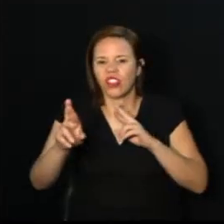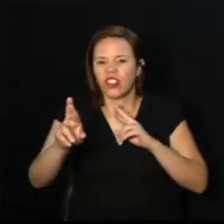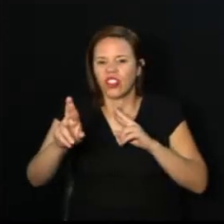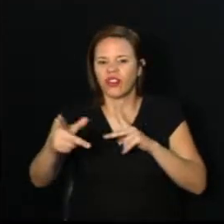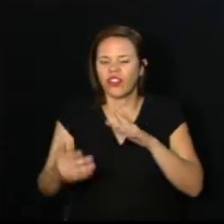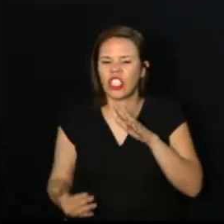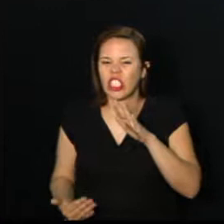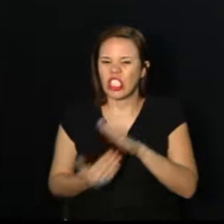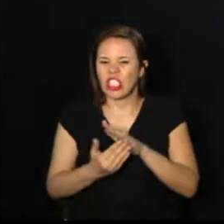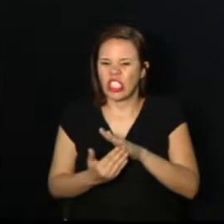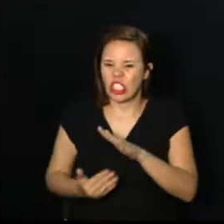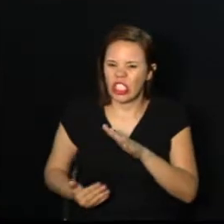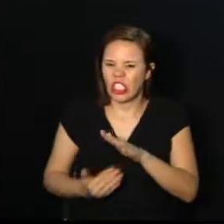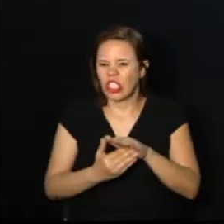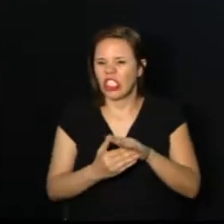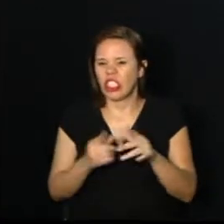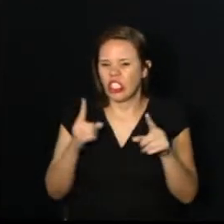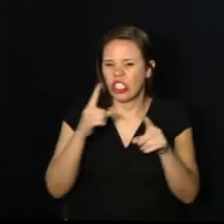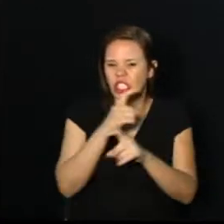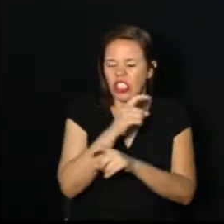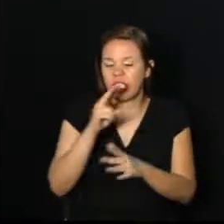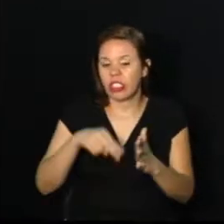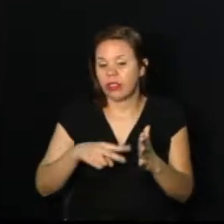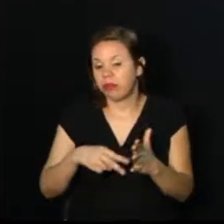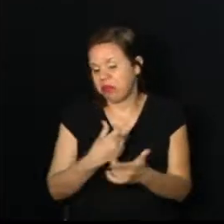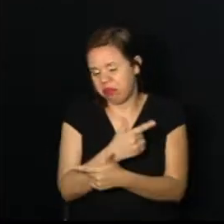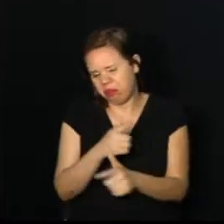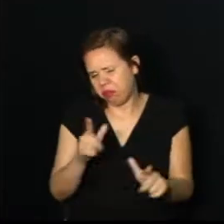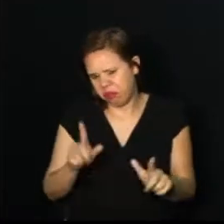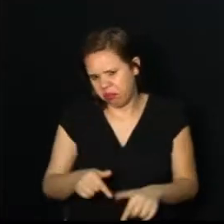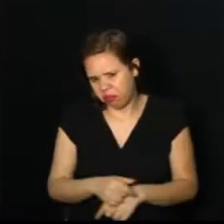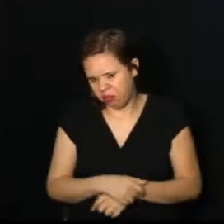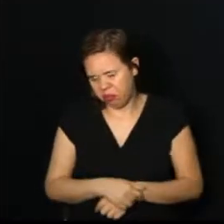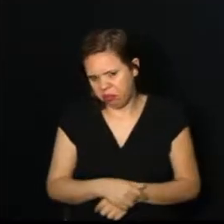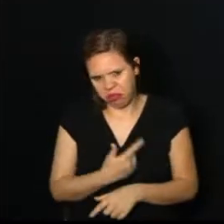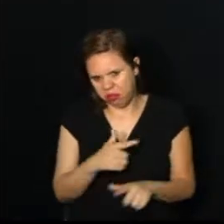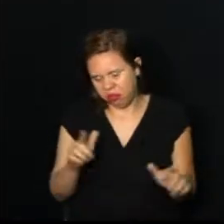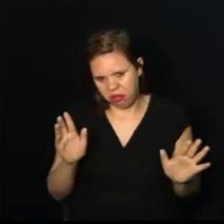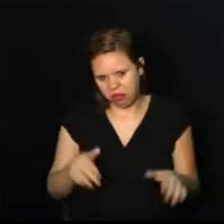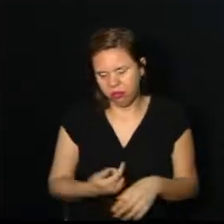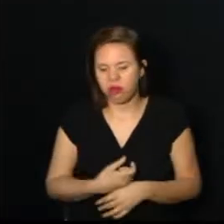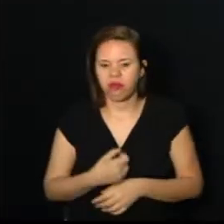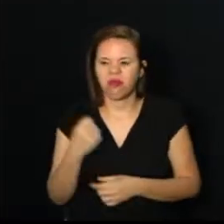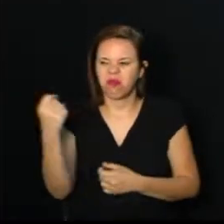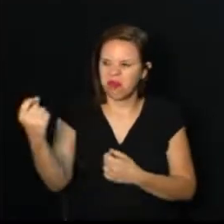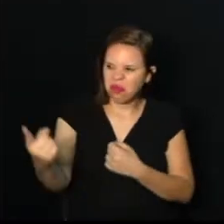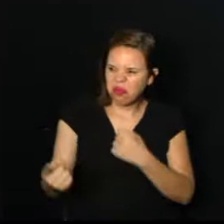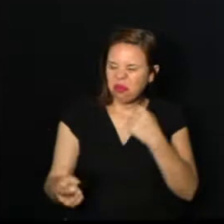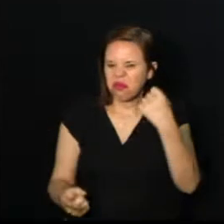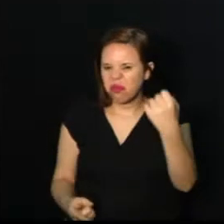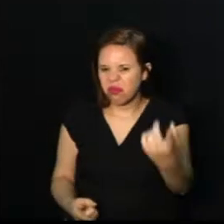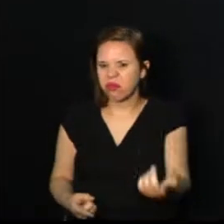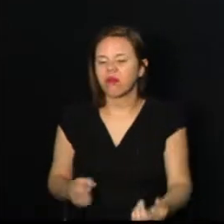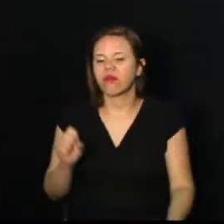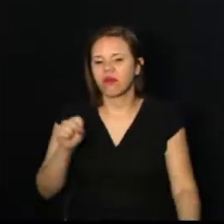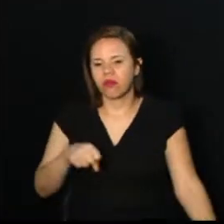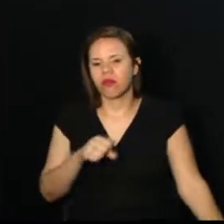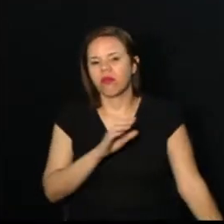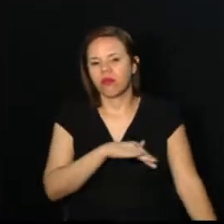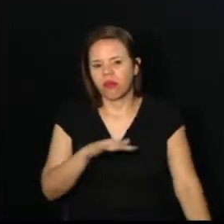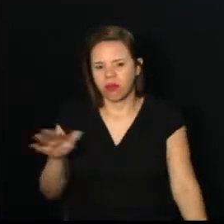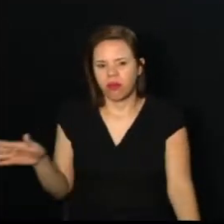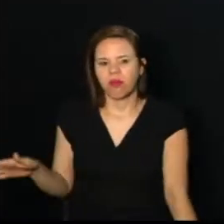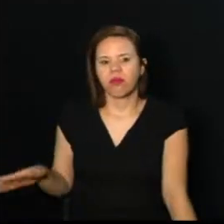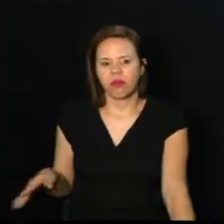disfunções de ler. E, na verdade, não temos, né? Temos, sim, crianças